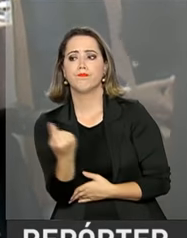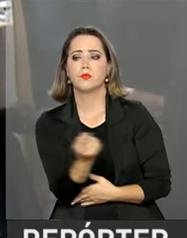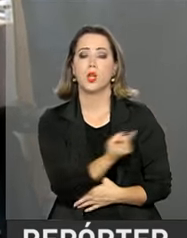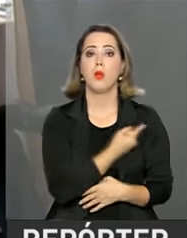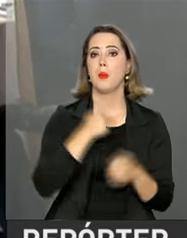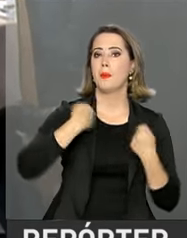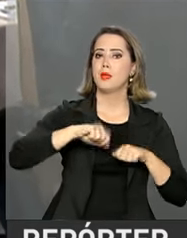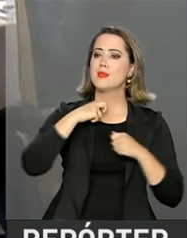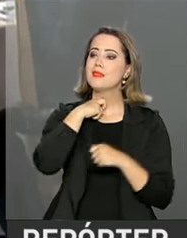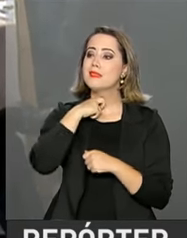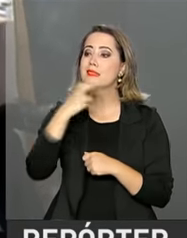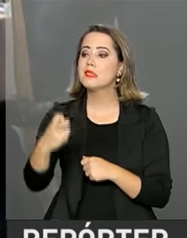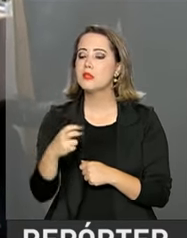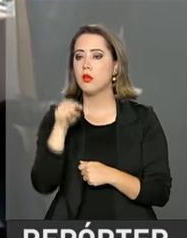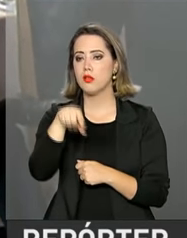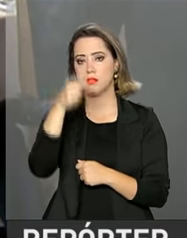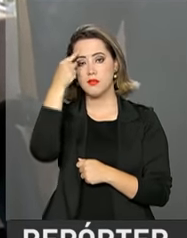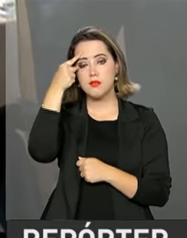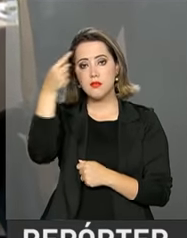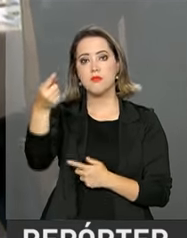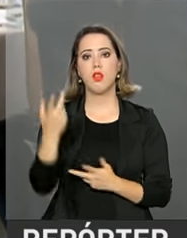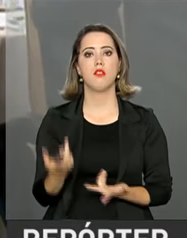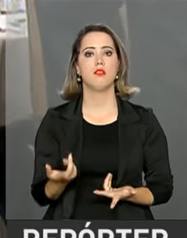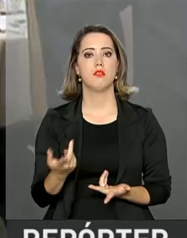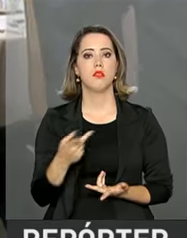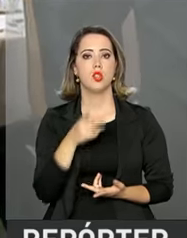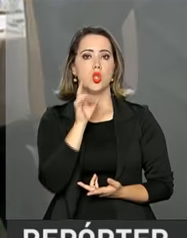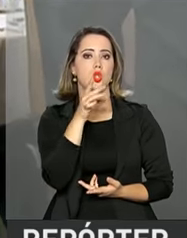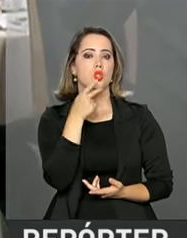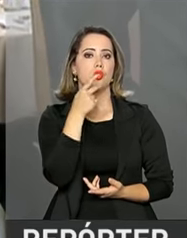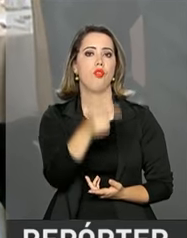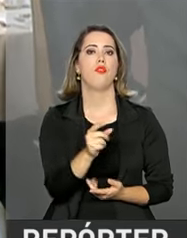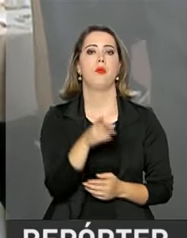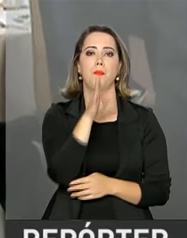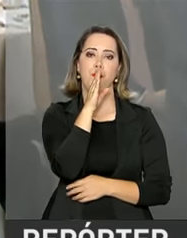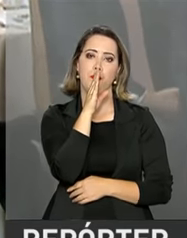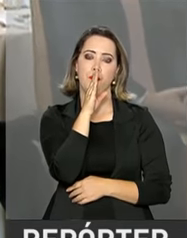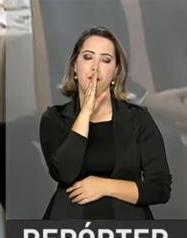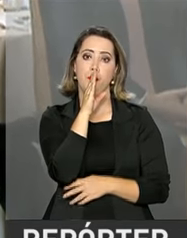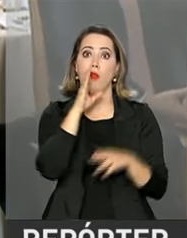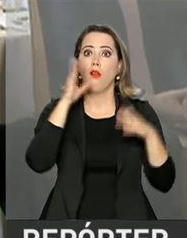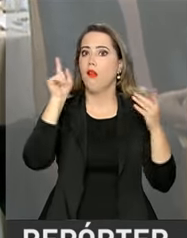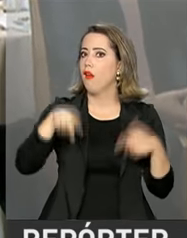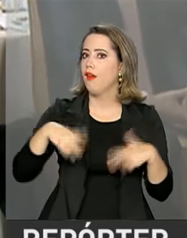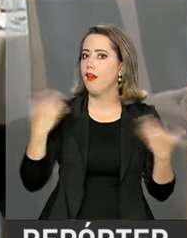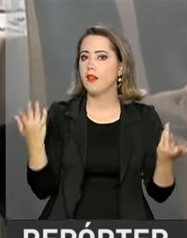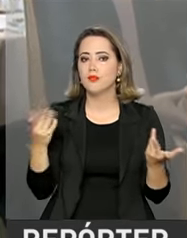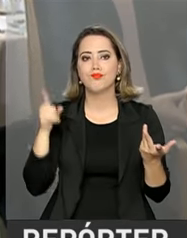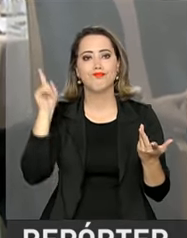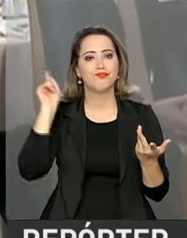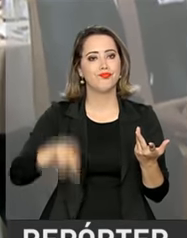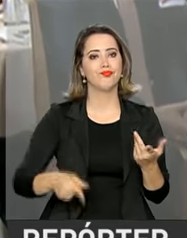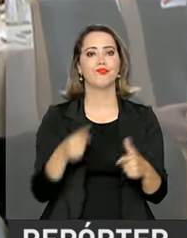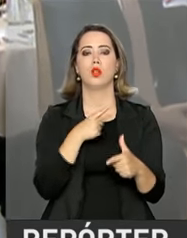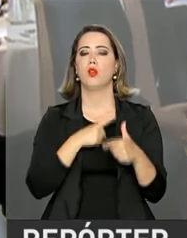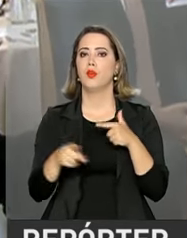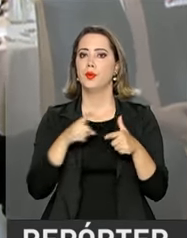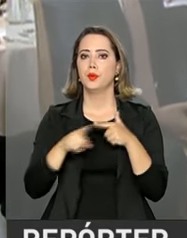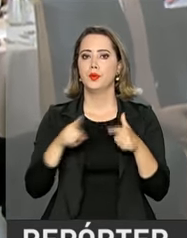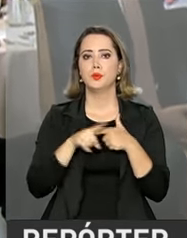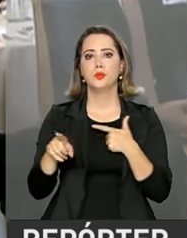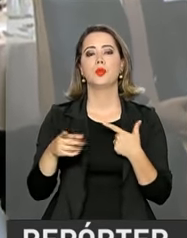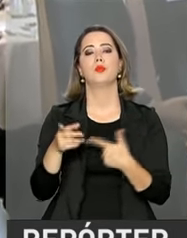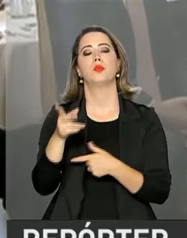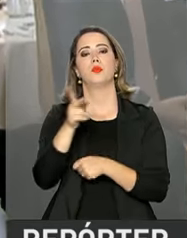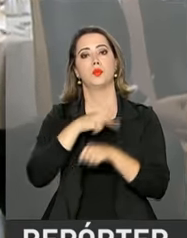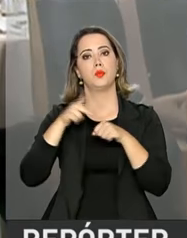localizar essas idéias porque se ficarmos em silêncio é claro há um problema sério no país